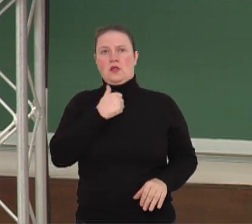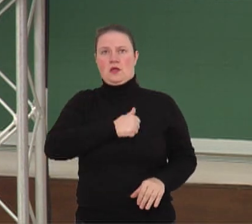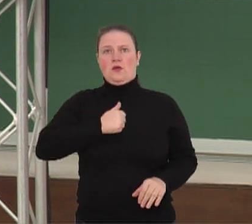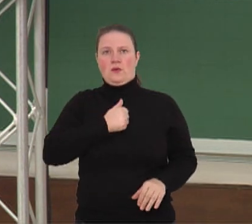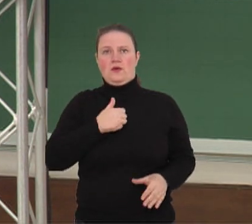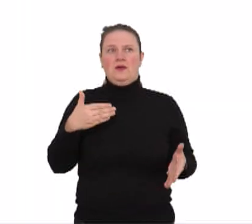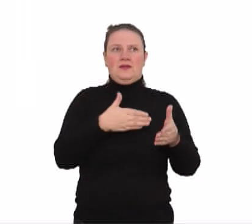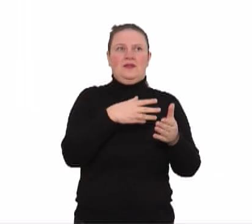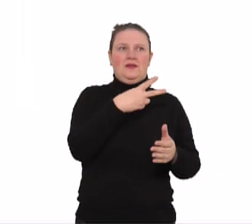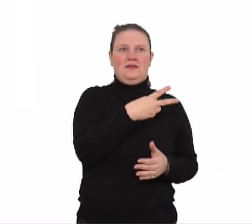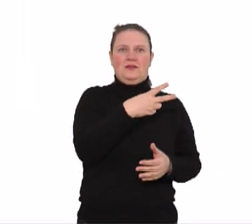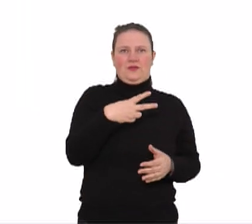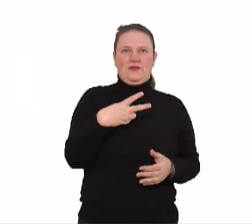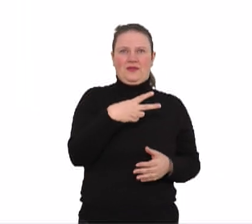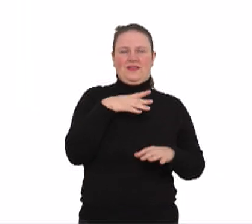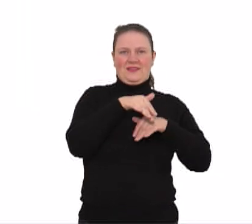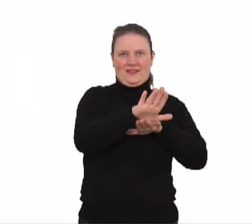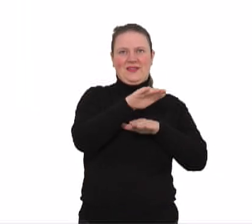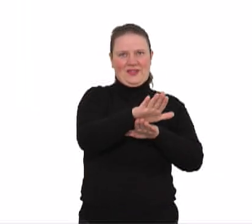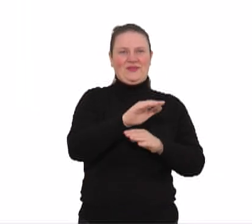Responde e já voltamos.